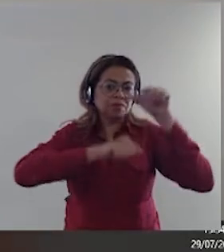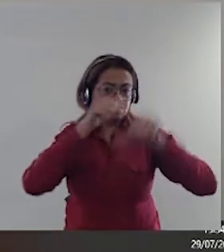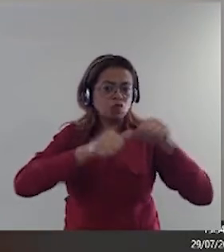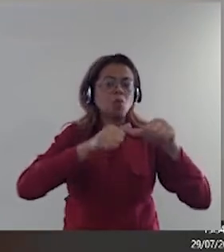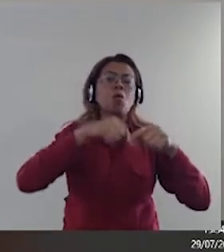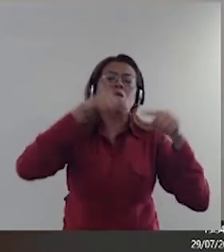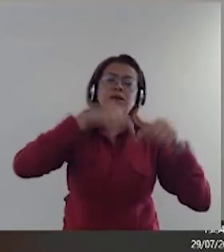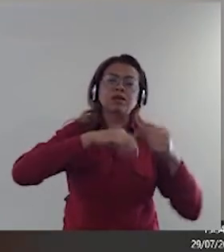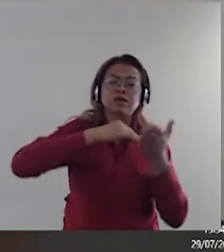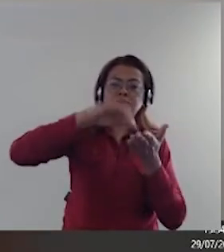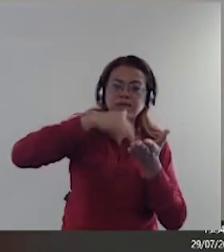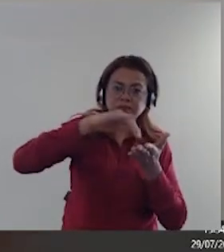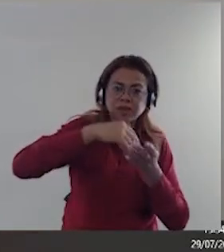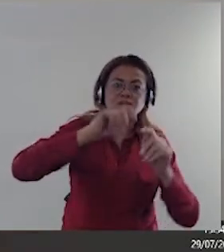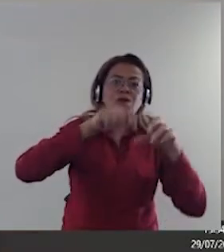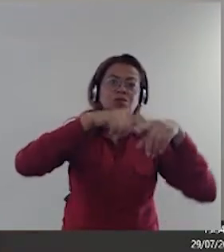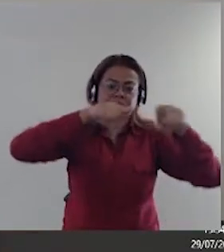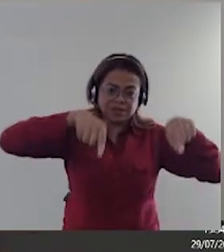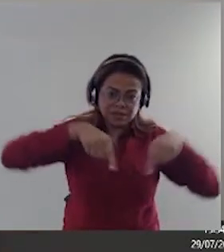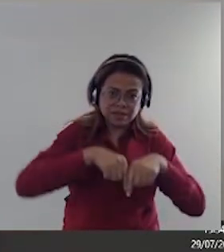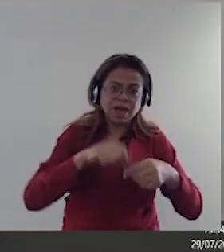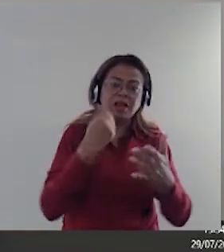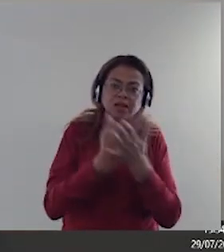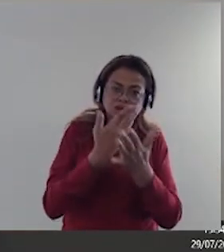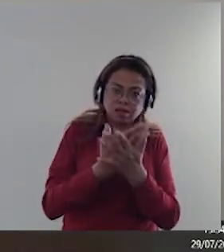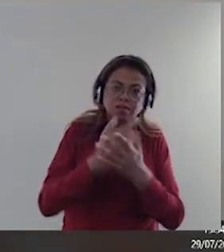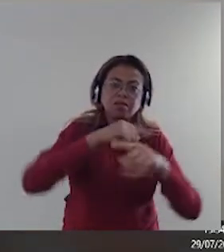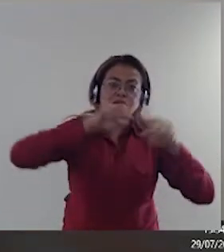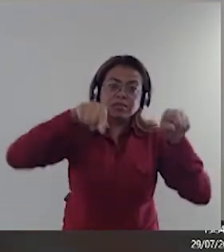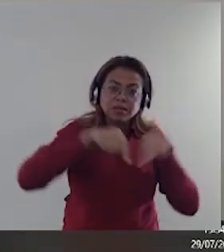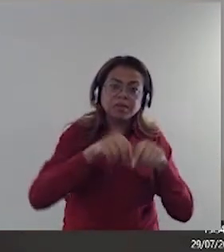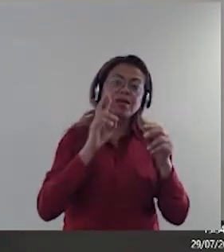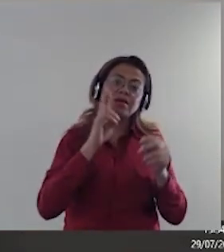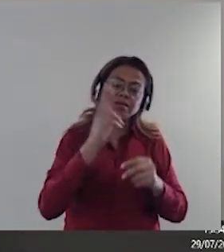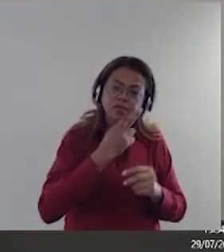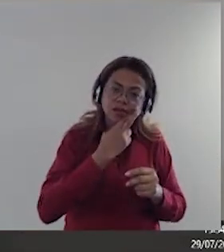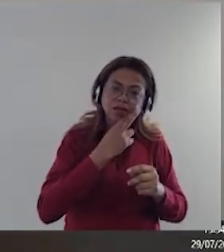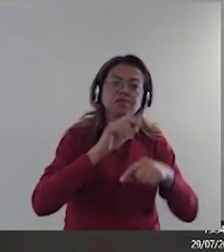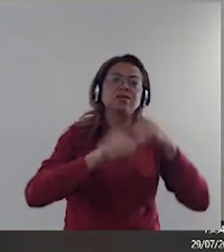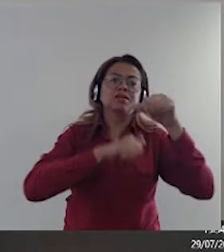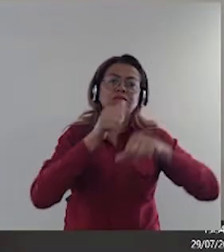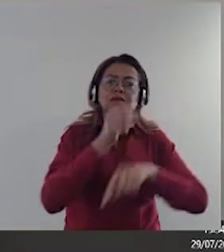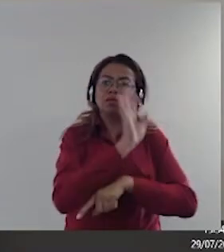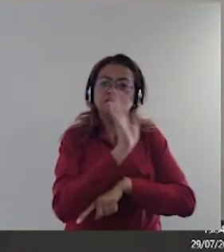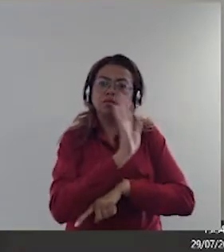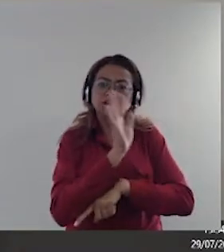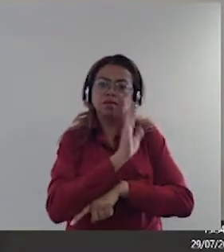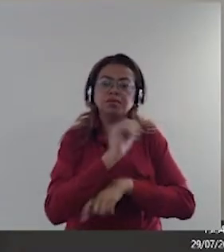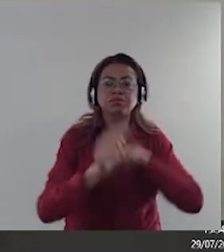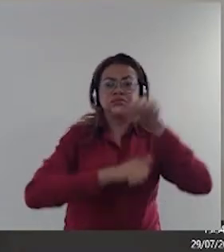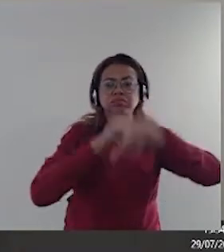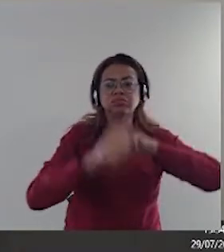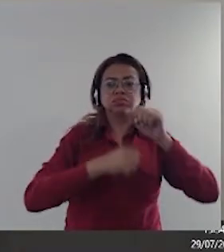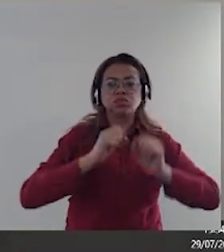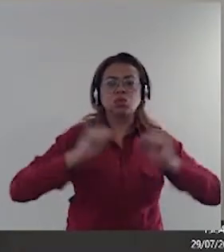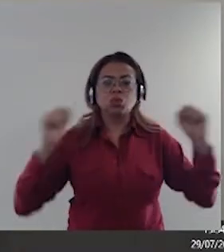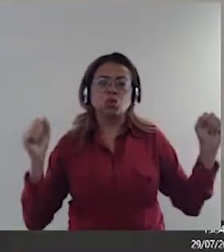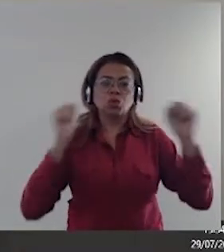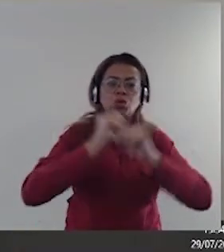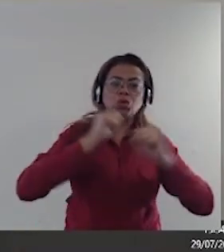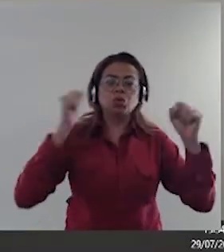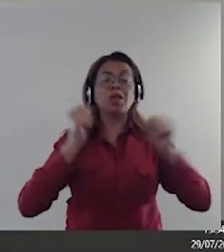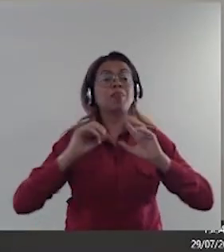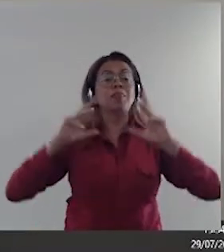de aula, é sempre bom a gente lembrar disso, transformou-se em restaurante, transformou-se em cinema, transformou-se em academia.